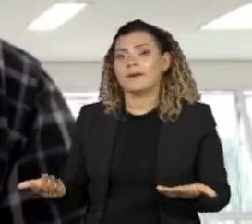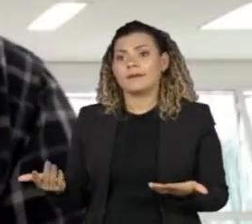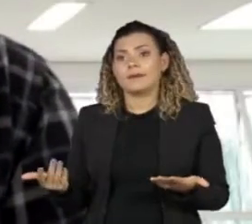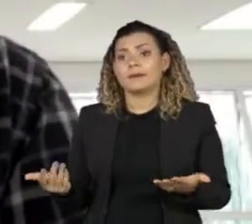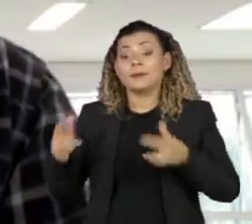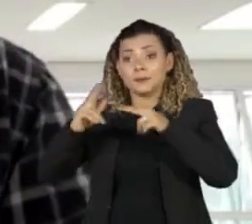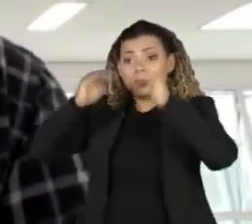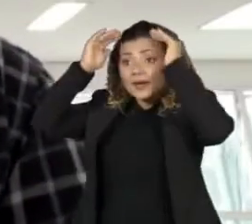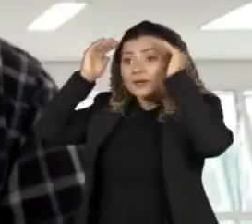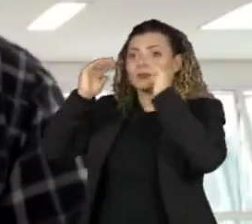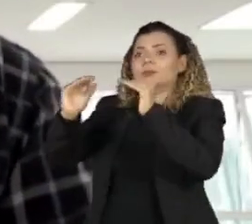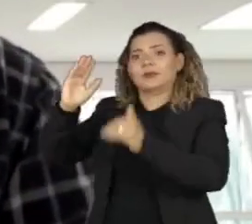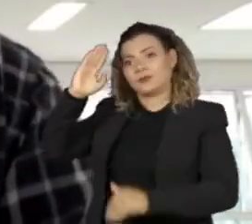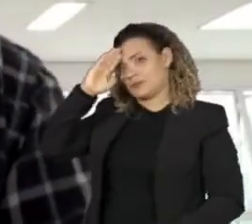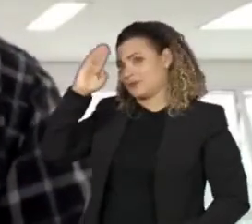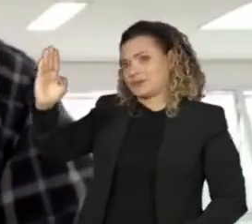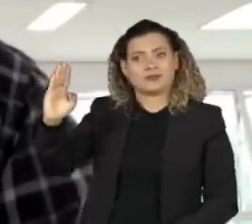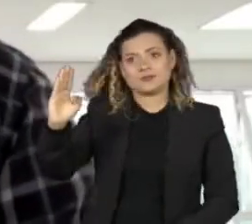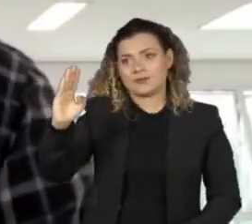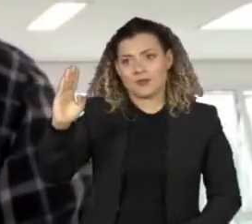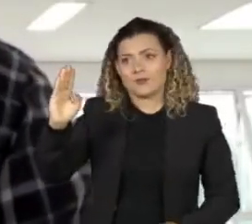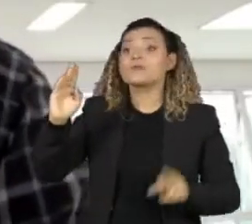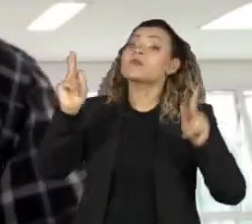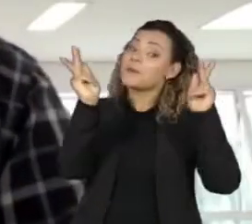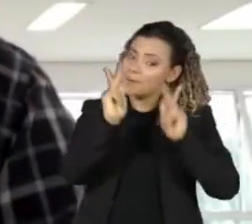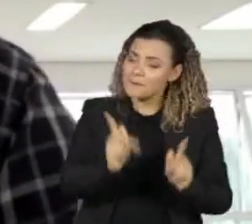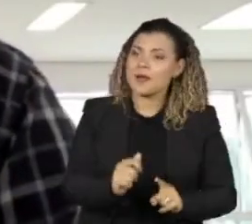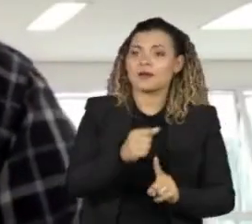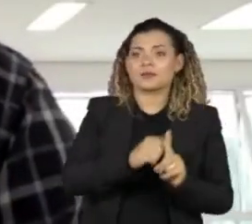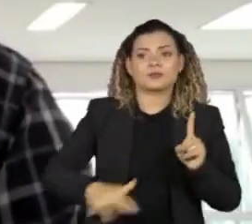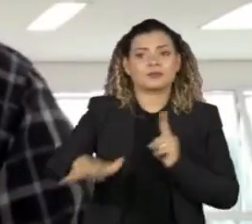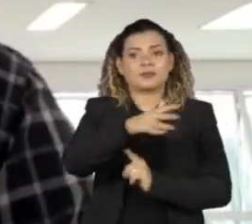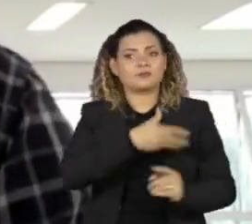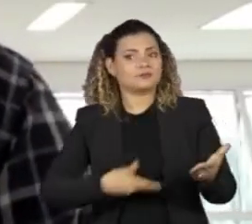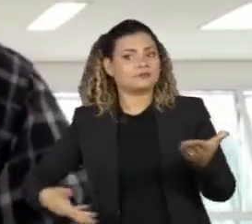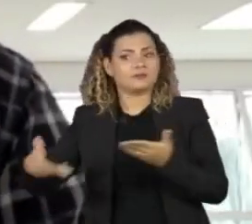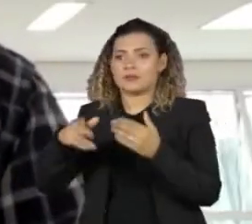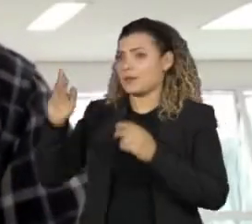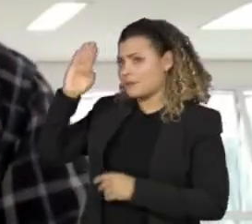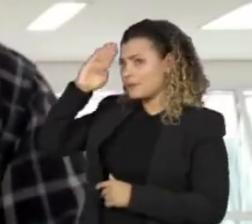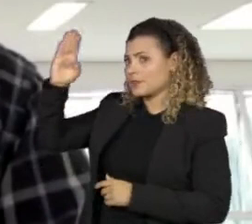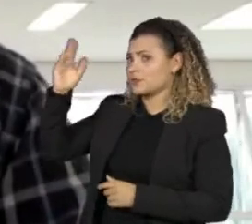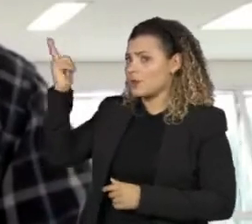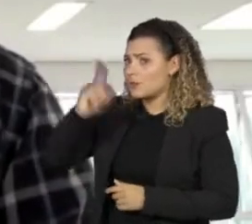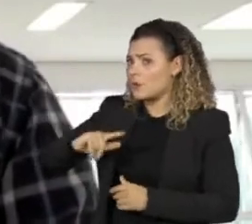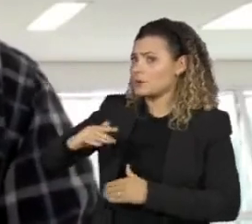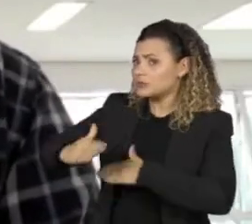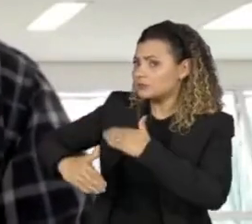a tolerância é o primeiro passo e a pacificação da sociedade, né? São os primeiros passos para que a